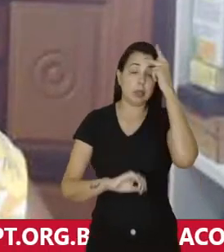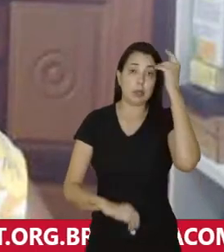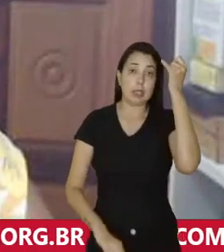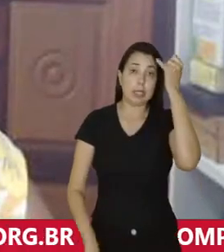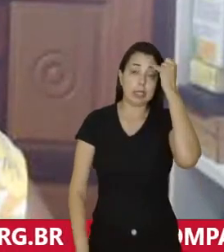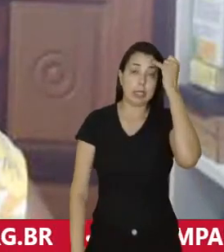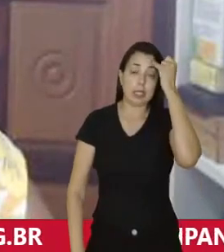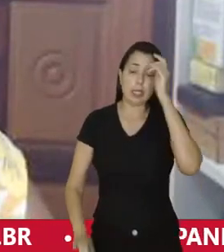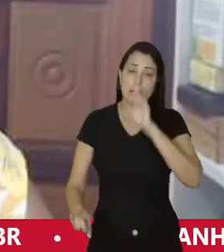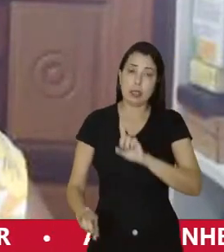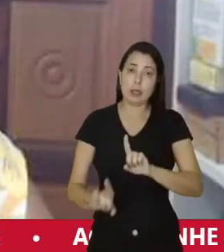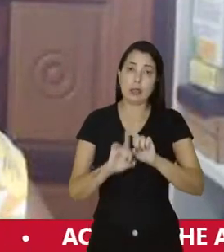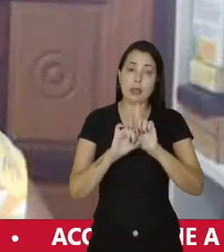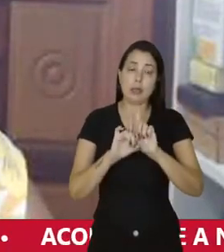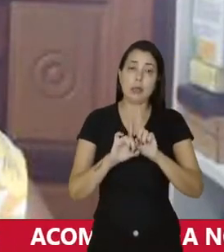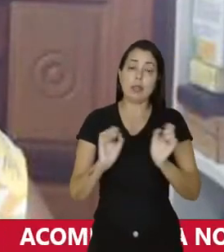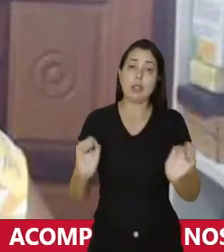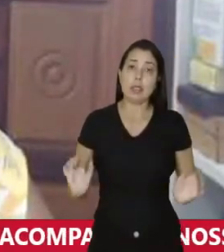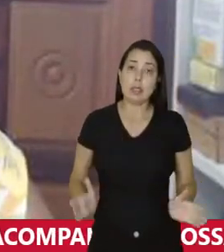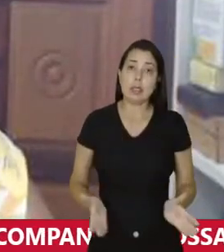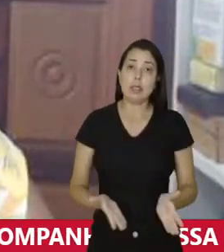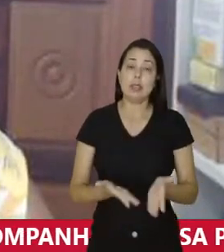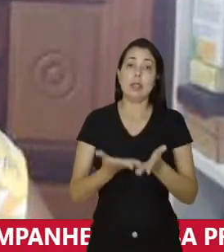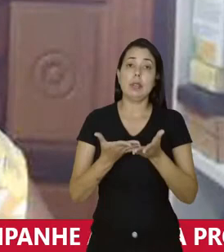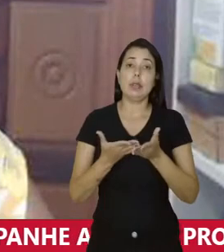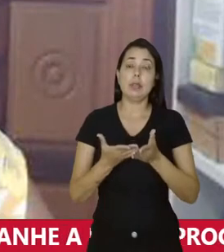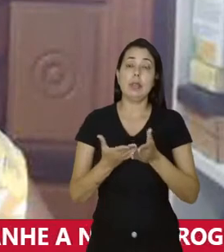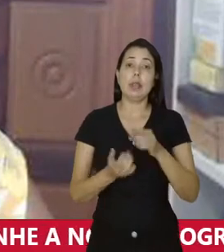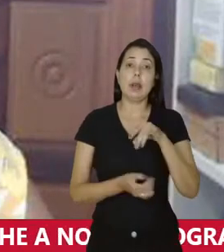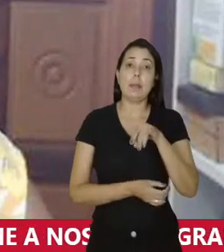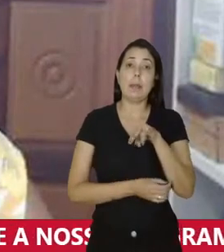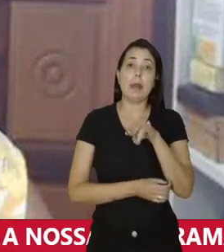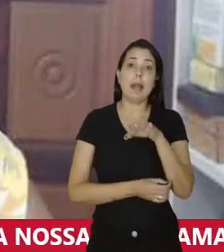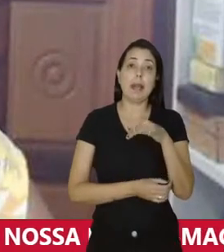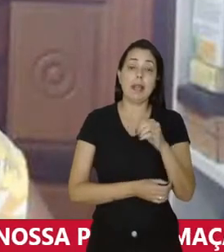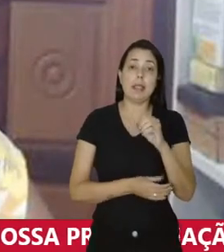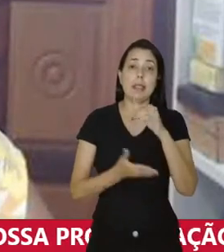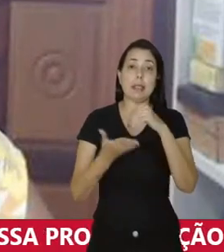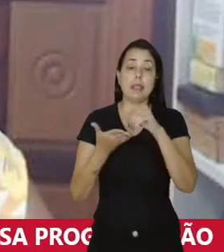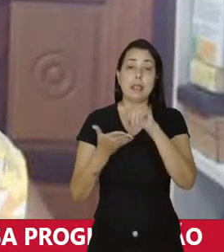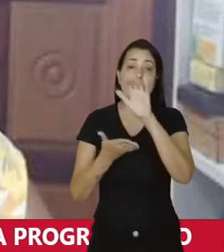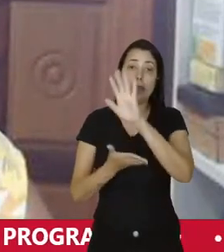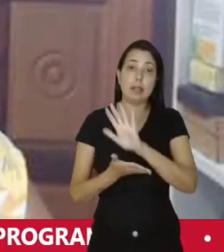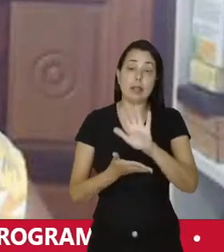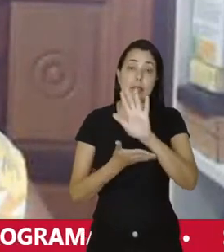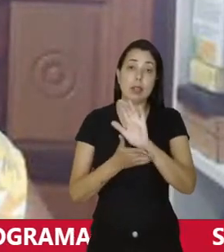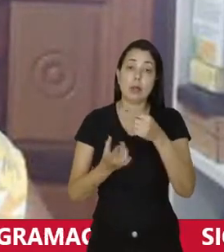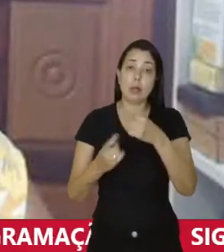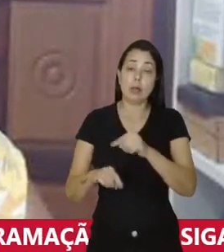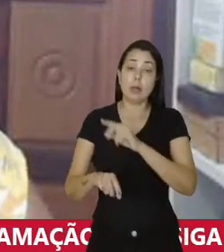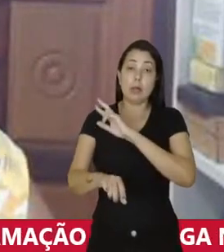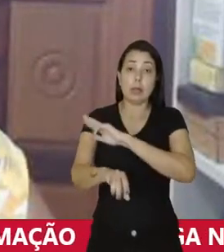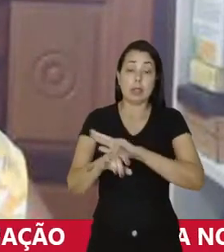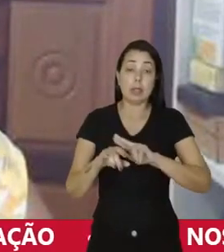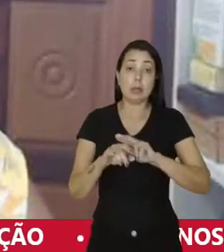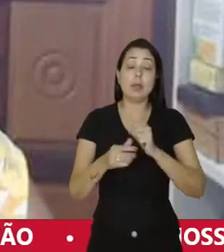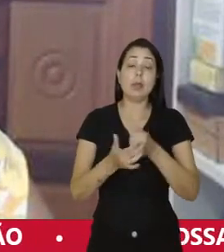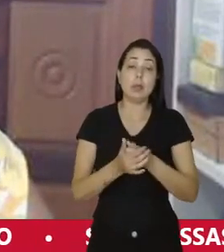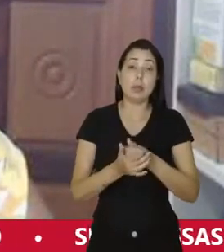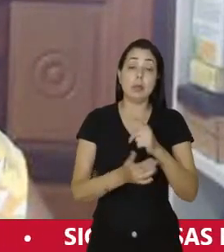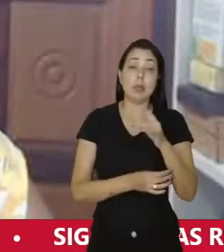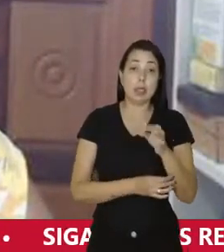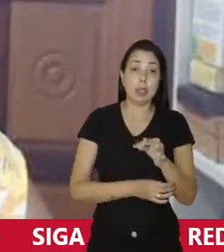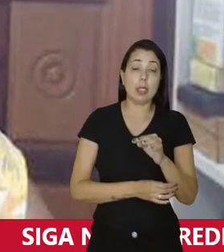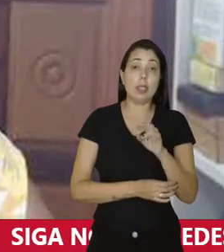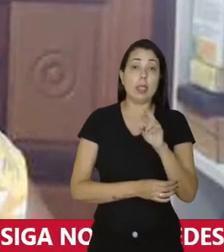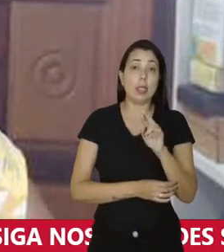idealizadores, parceiros dessa iniciativa, Mártios das Chagas, o secretário nacional de combate ao racismo do PT, e Roseli,